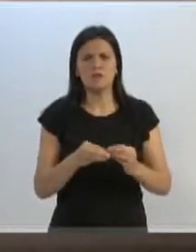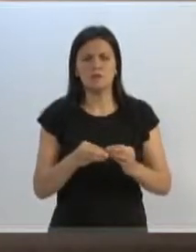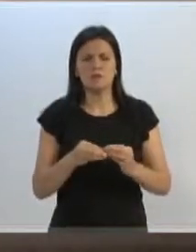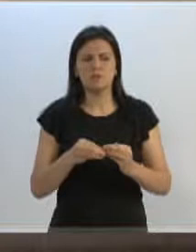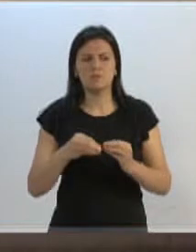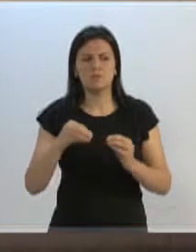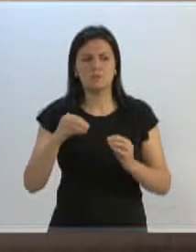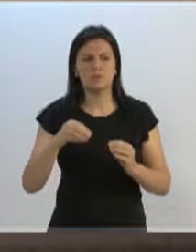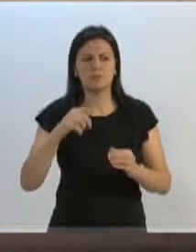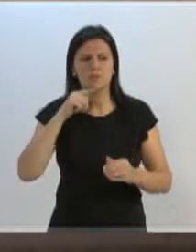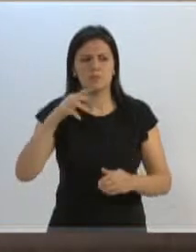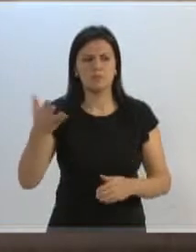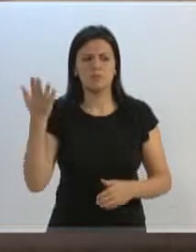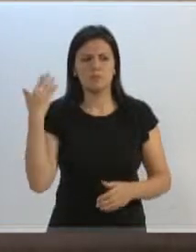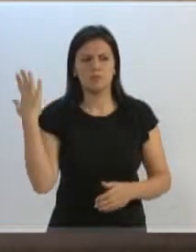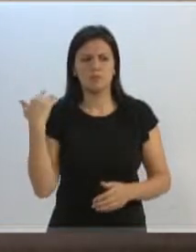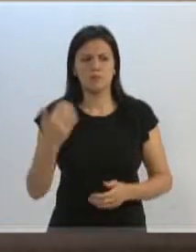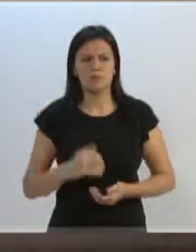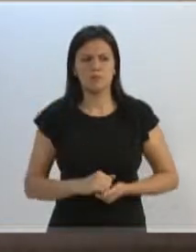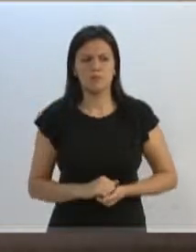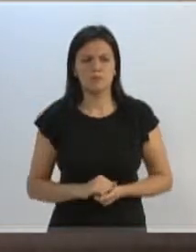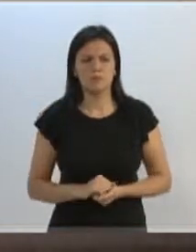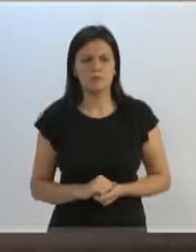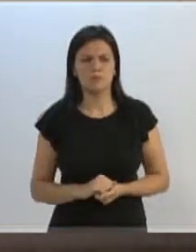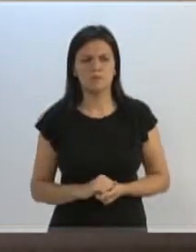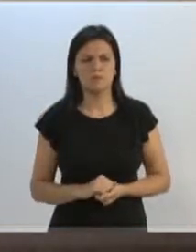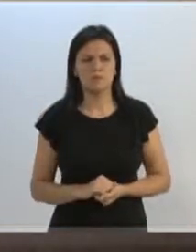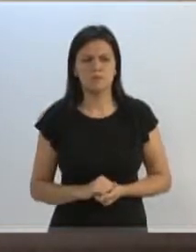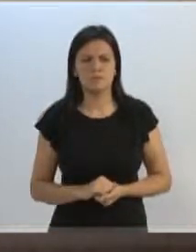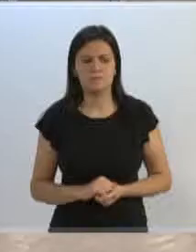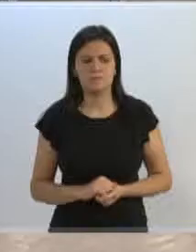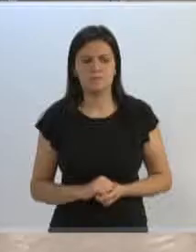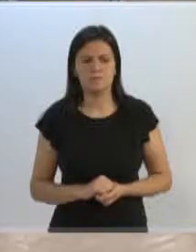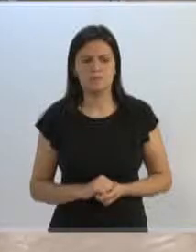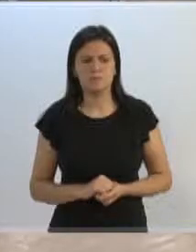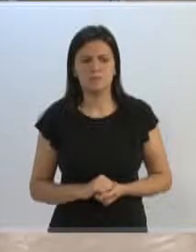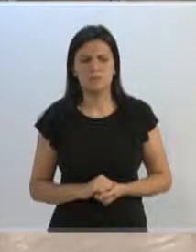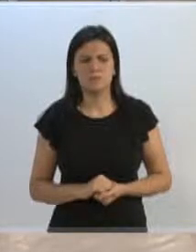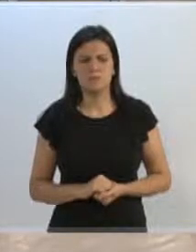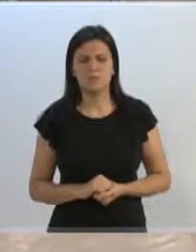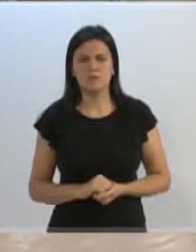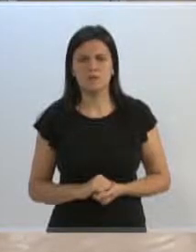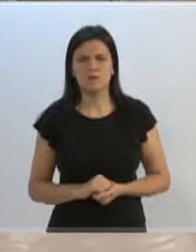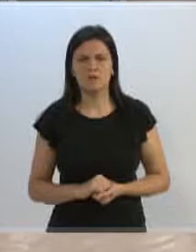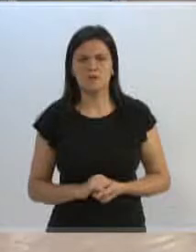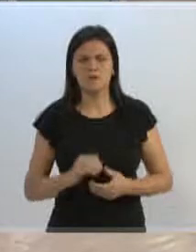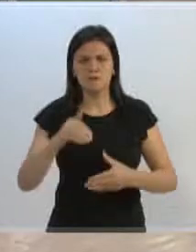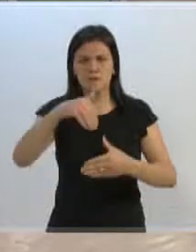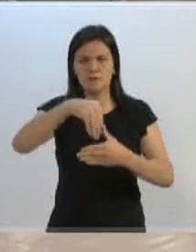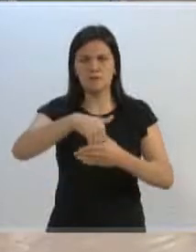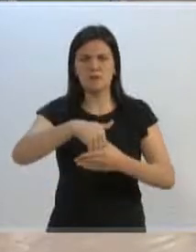redação final perfeito em votação a redução final